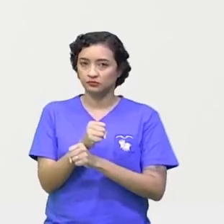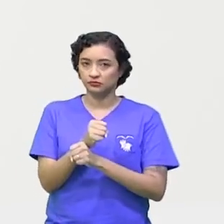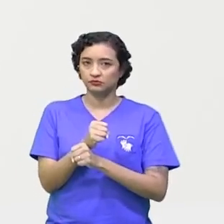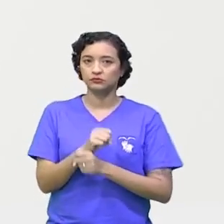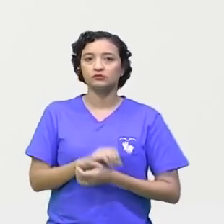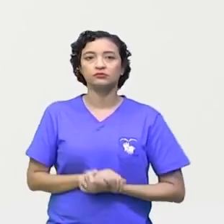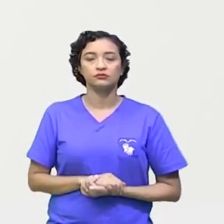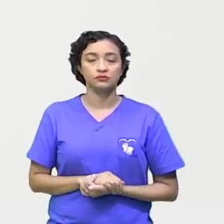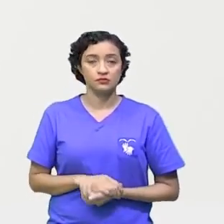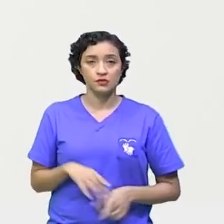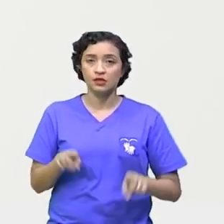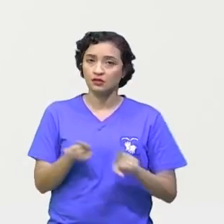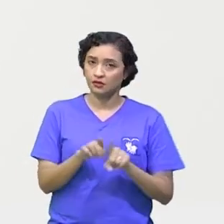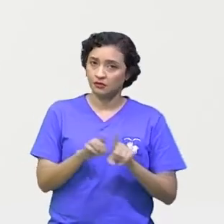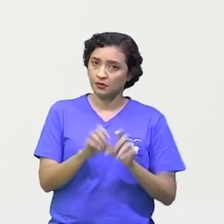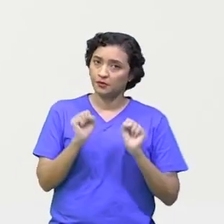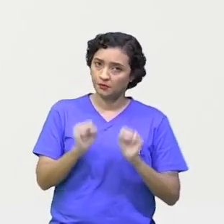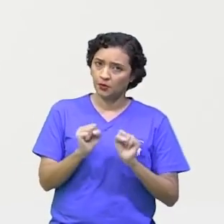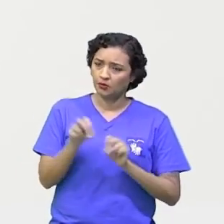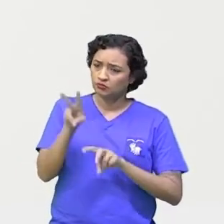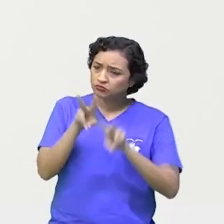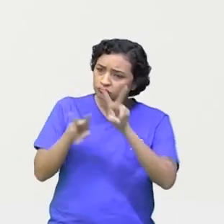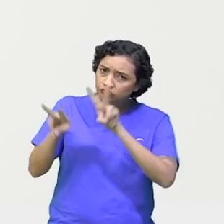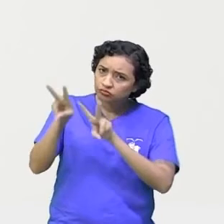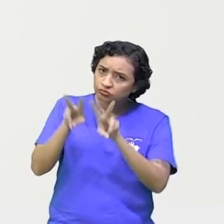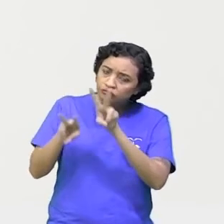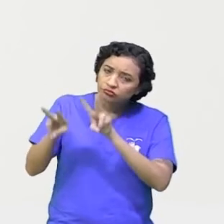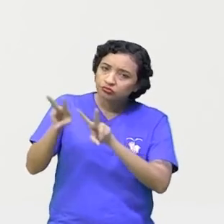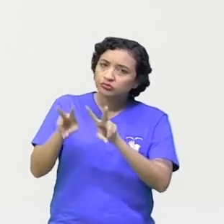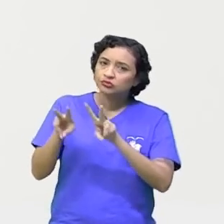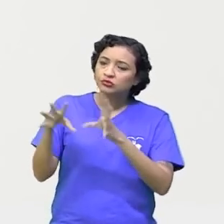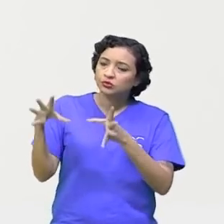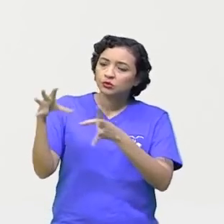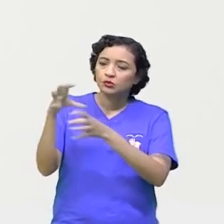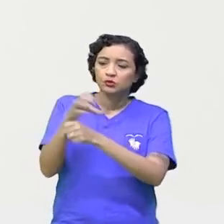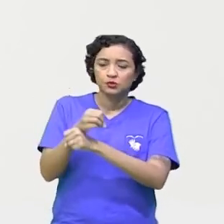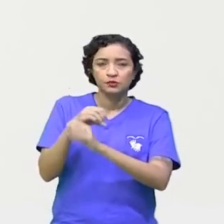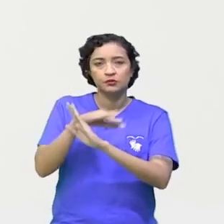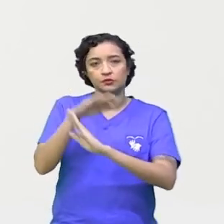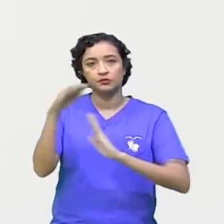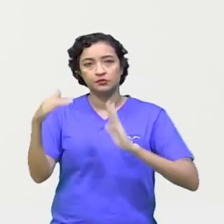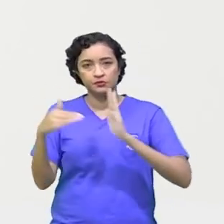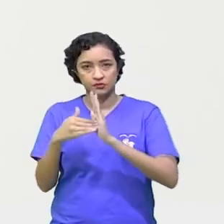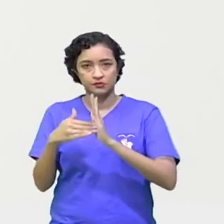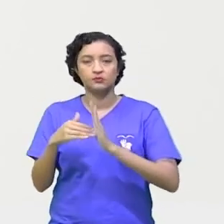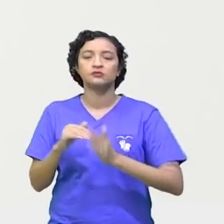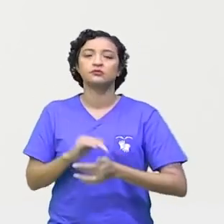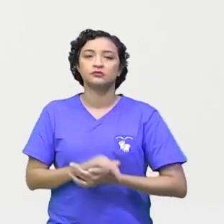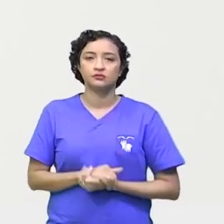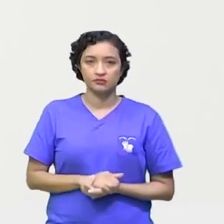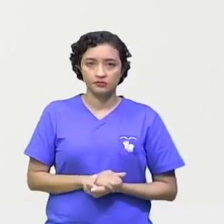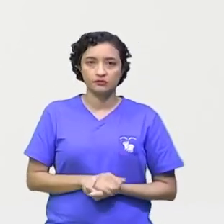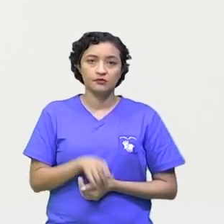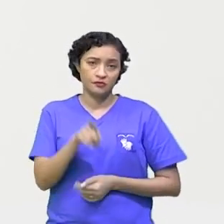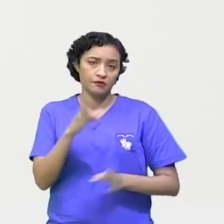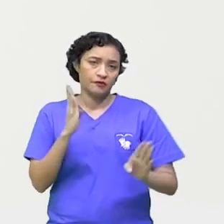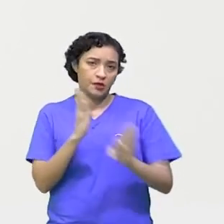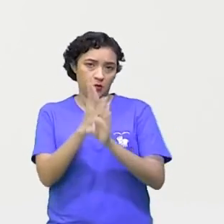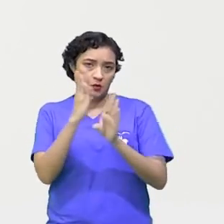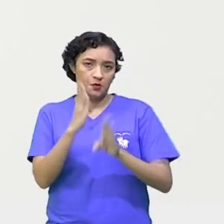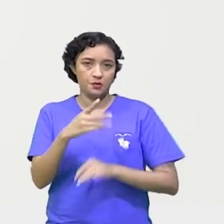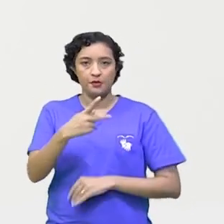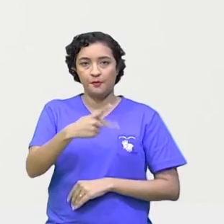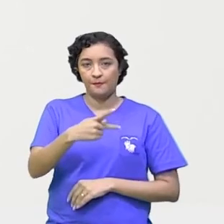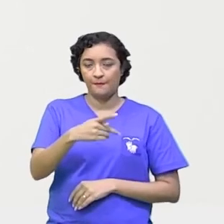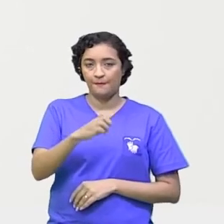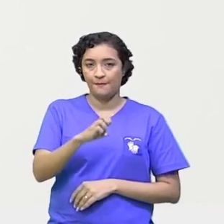ou você pode identificar todos os números 1s que existem, depois multiplicar pelo total deles, que também você vai